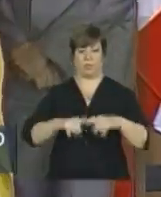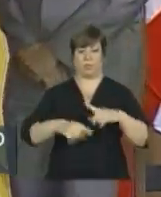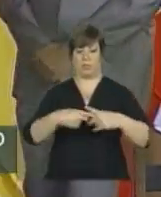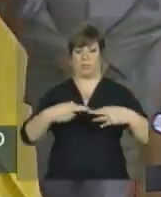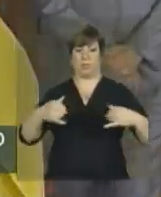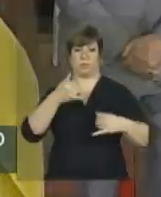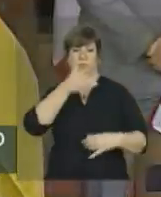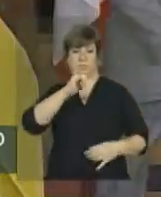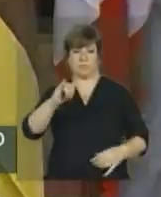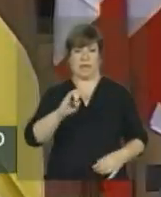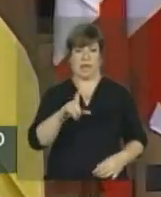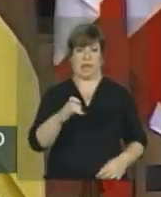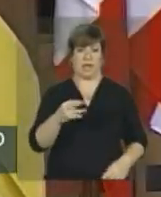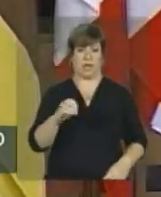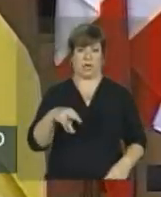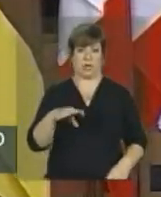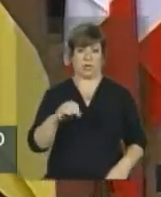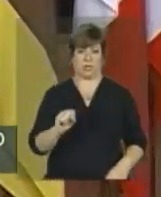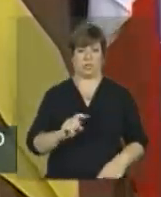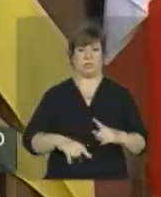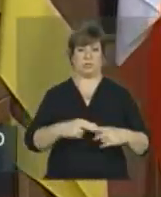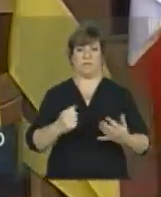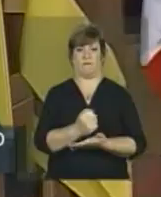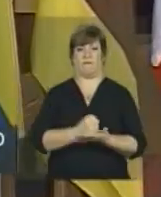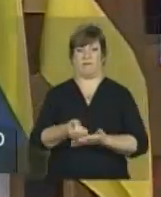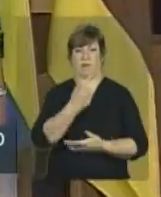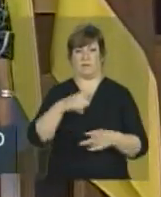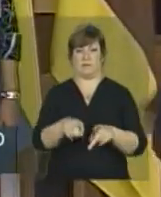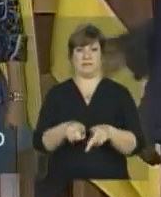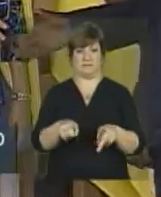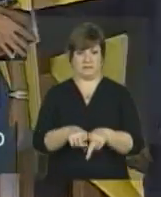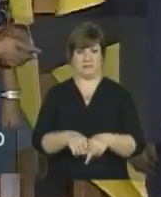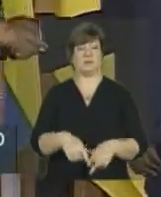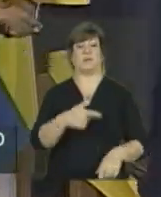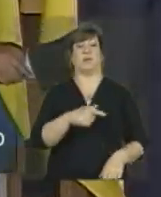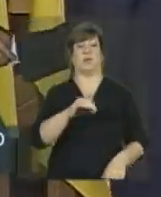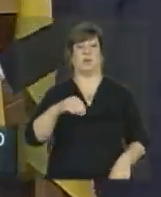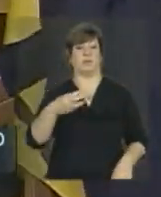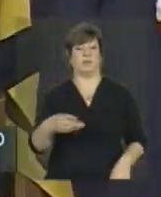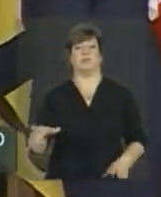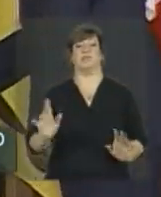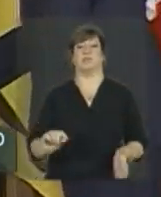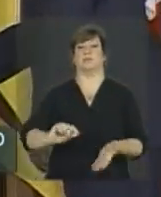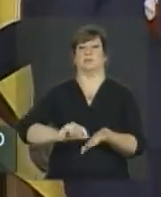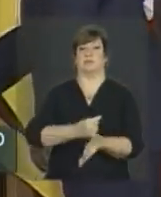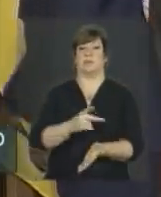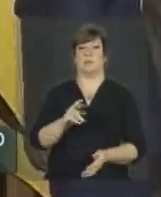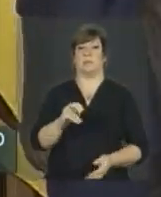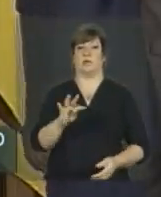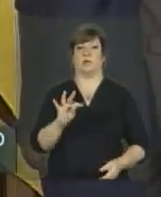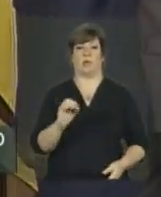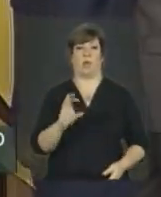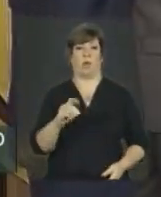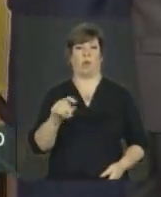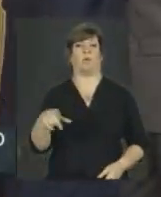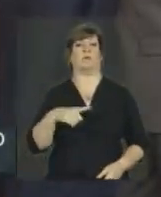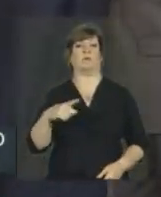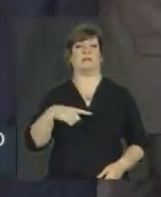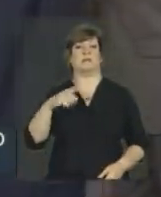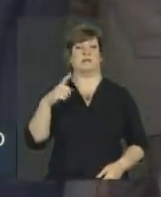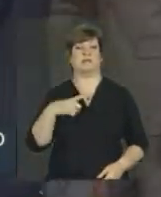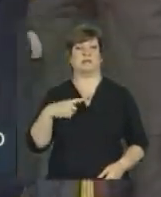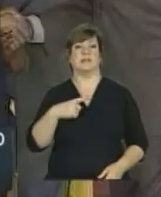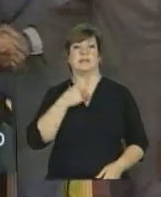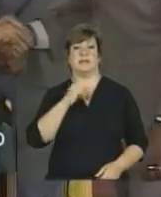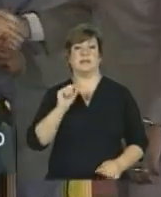eletrônicos, além de produtos farmacêuticos. Em 2003, foi assinado o protocolo de intenções no âmbito do